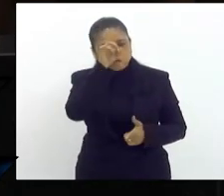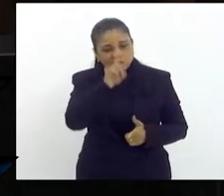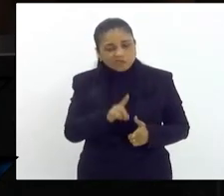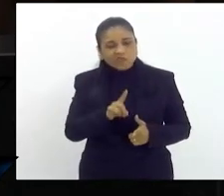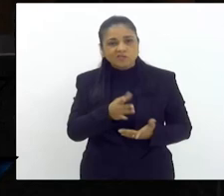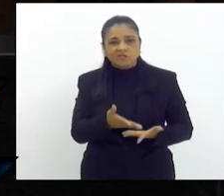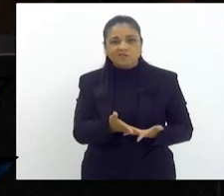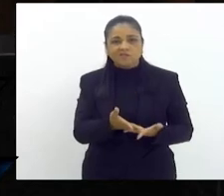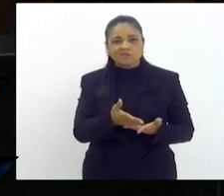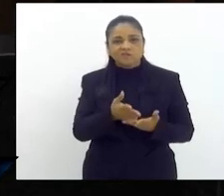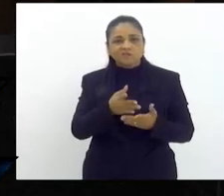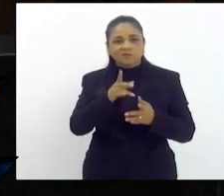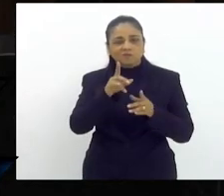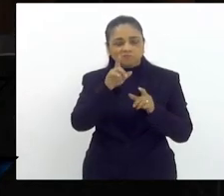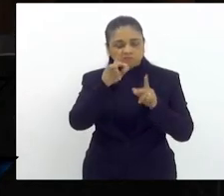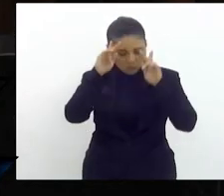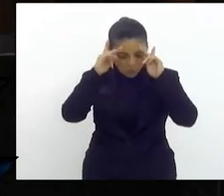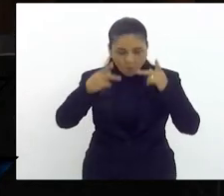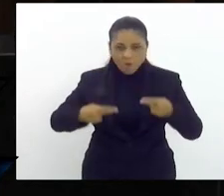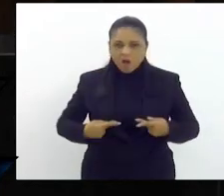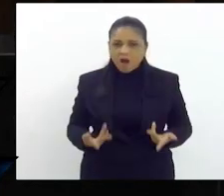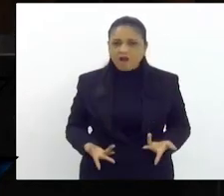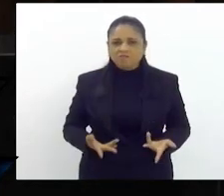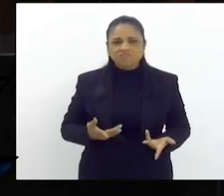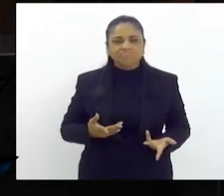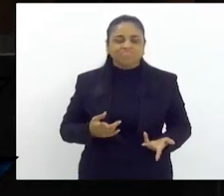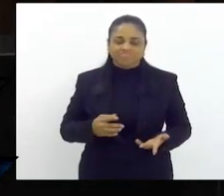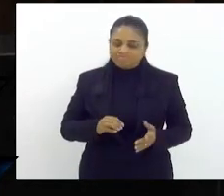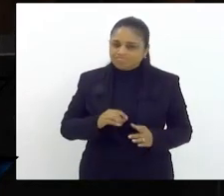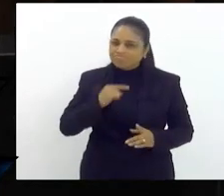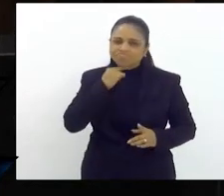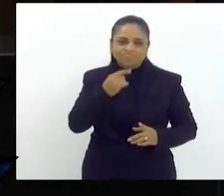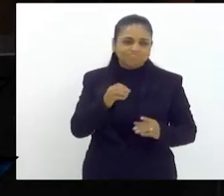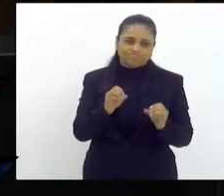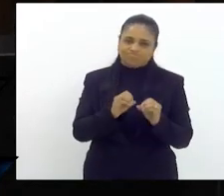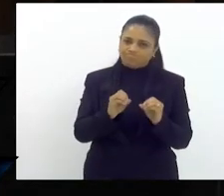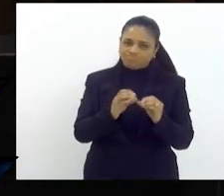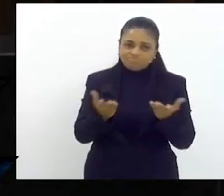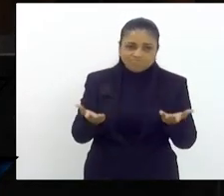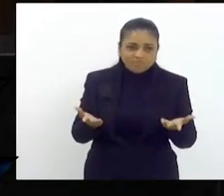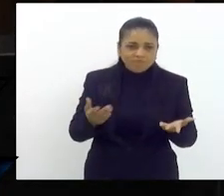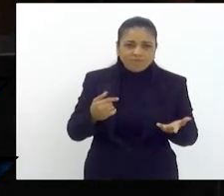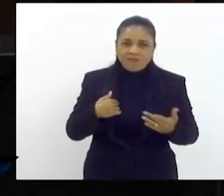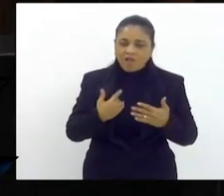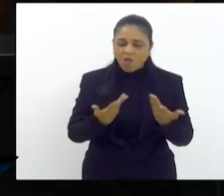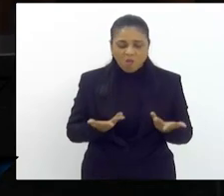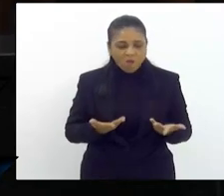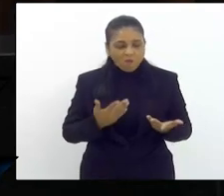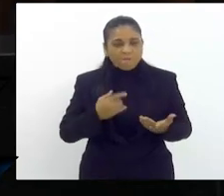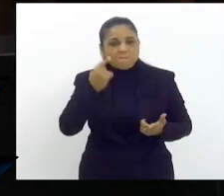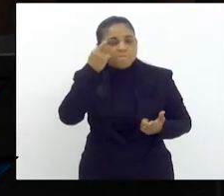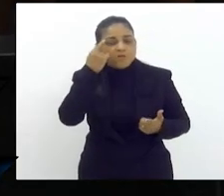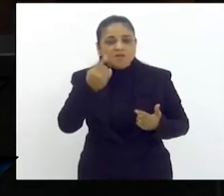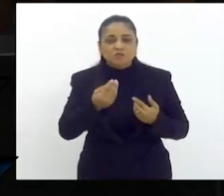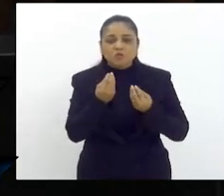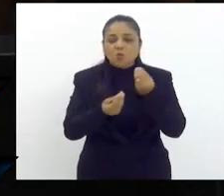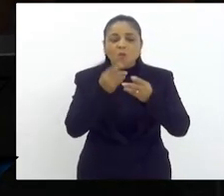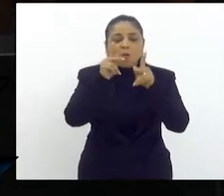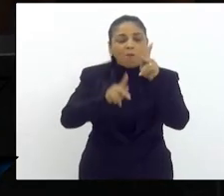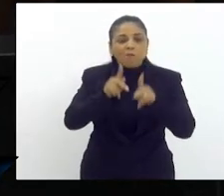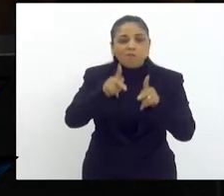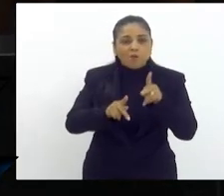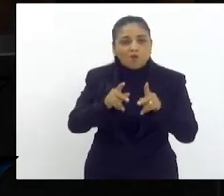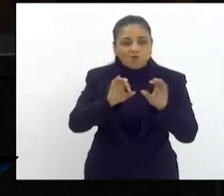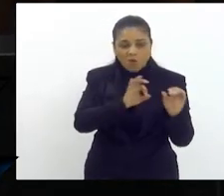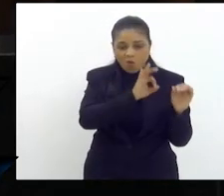humana então Sem dúvida nenhuma é lamentável o que O parlamento brasileiro e o que o povo é obrigado a assistir dentro